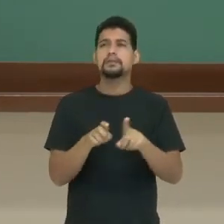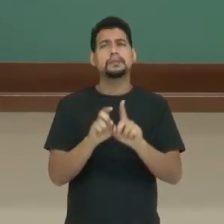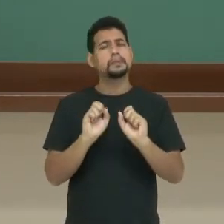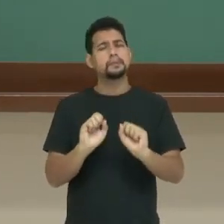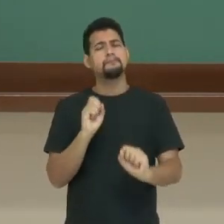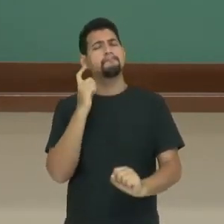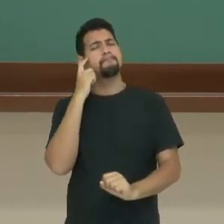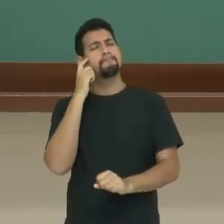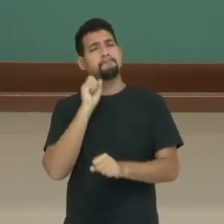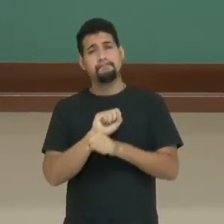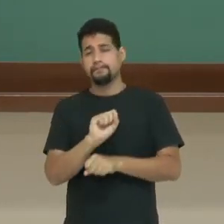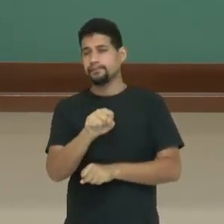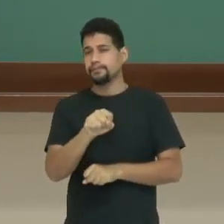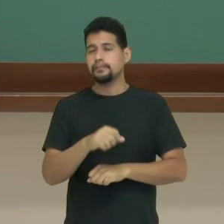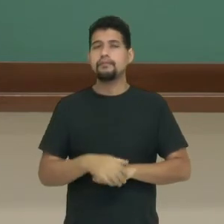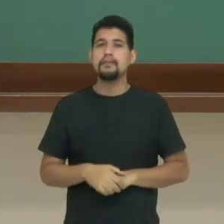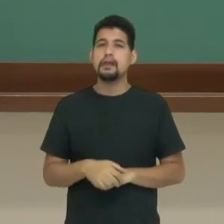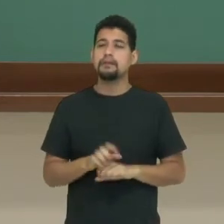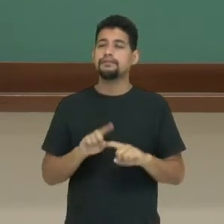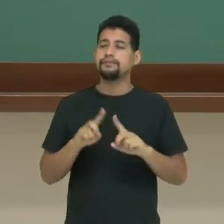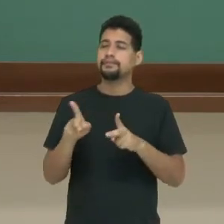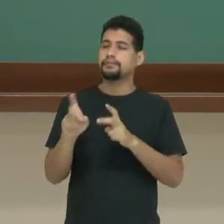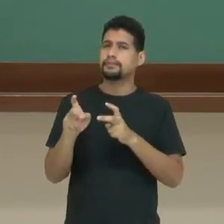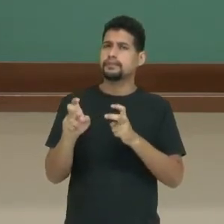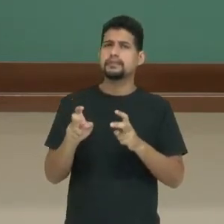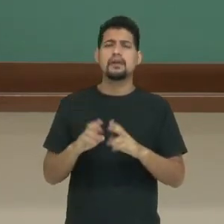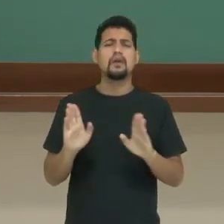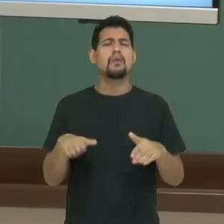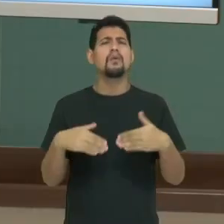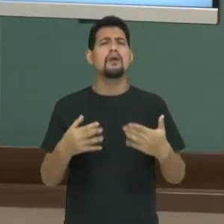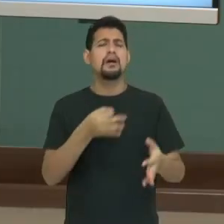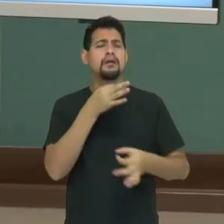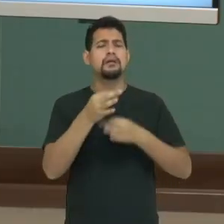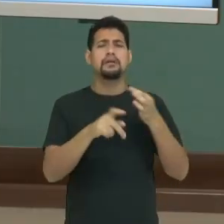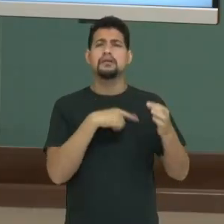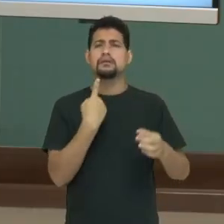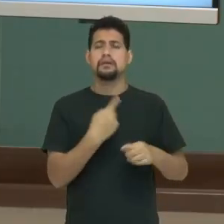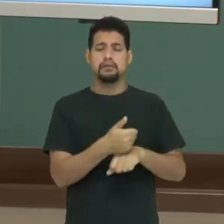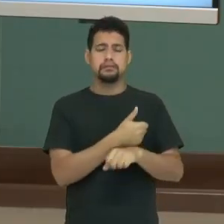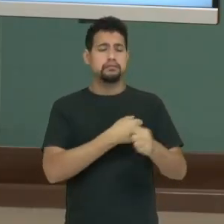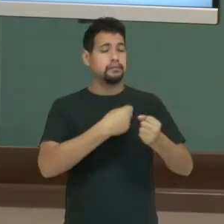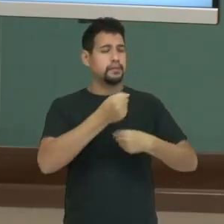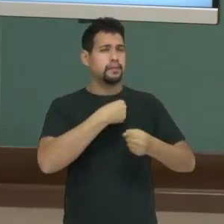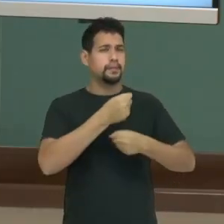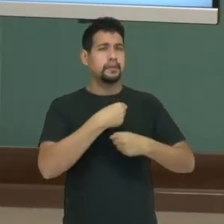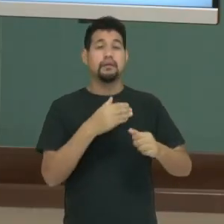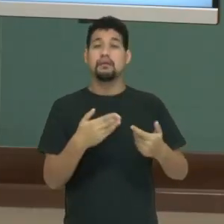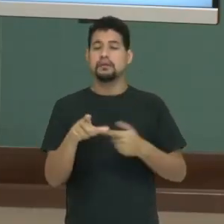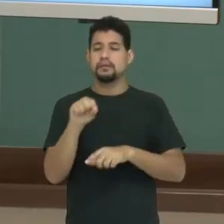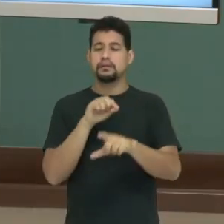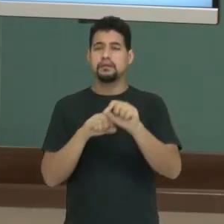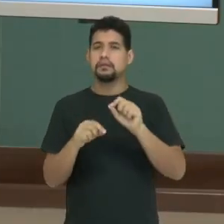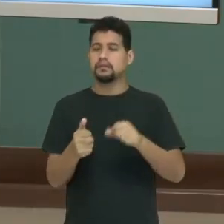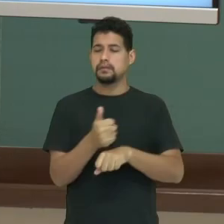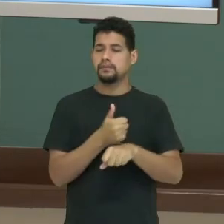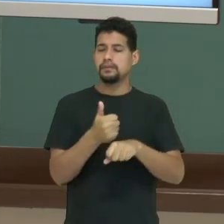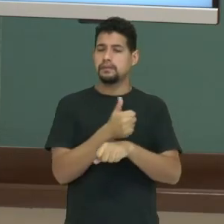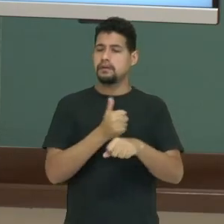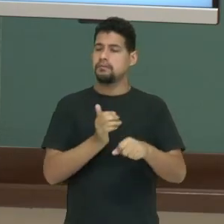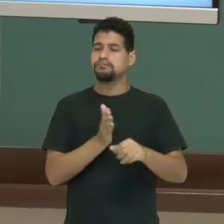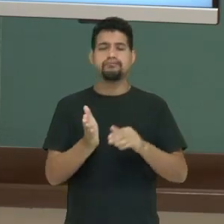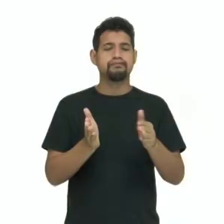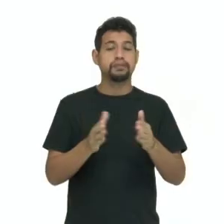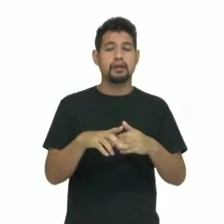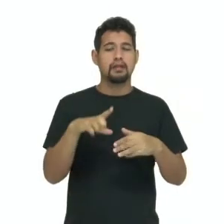pode pensar sobre isso. Vejamos, então, qual é a opinião do nosso entrevistado. Para decidir que profissão seguir e